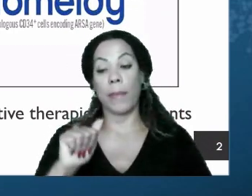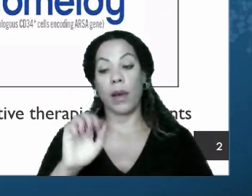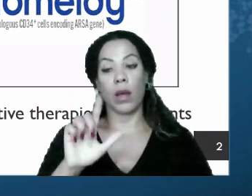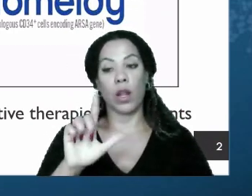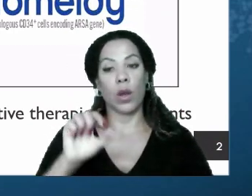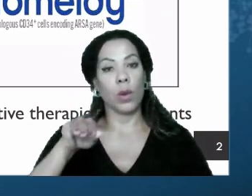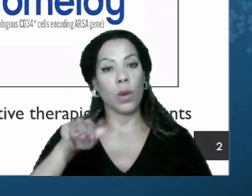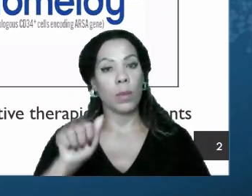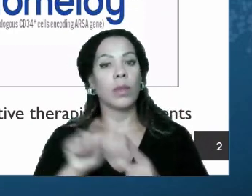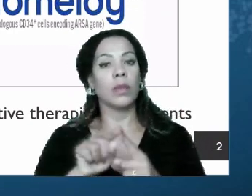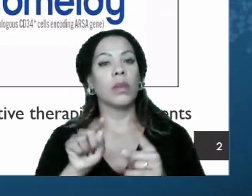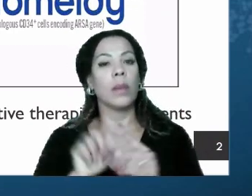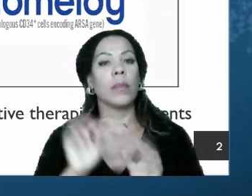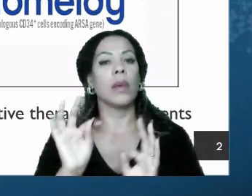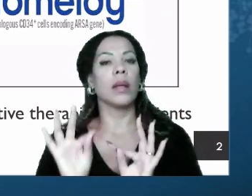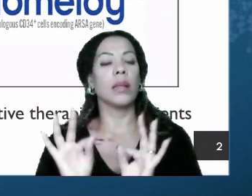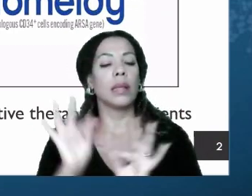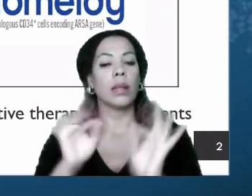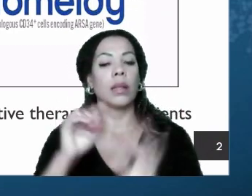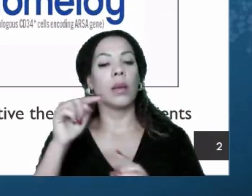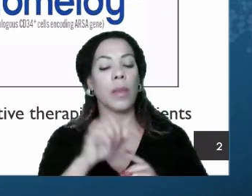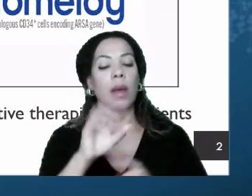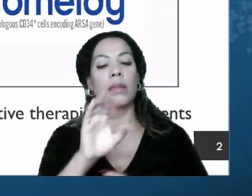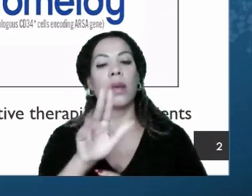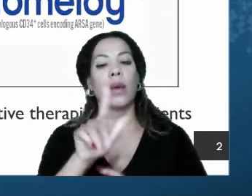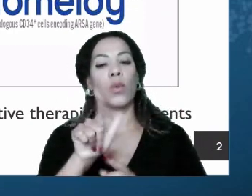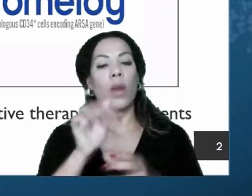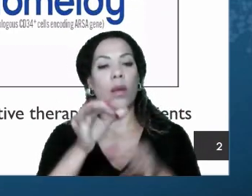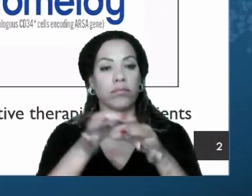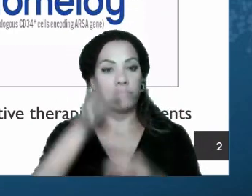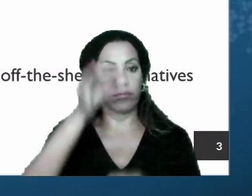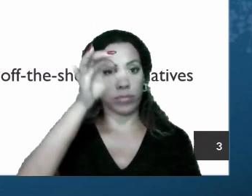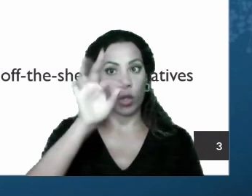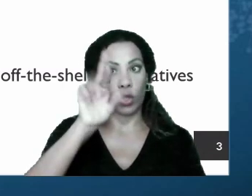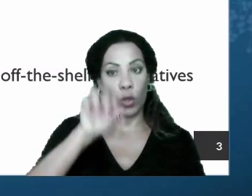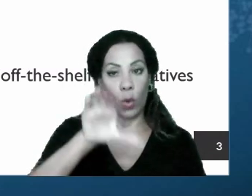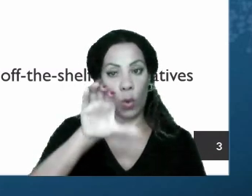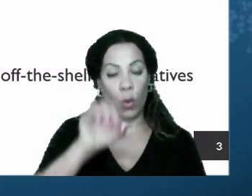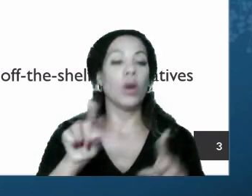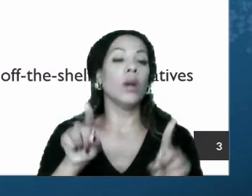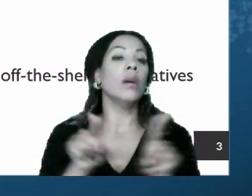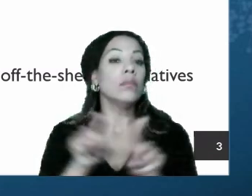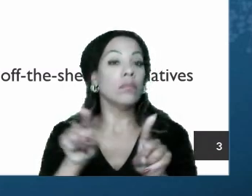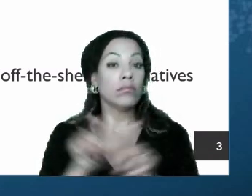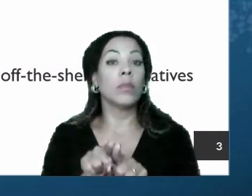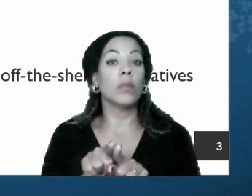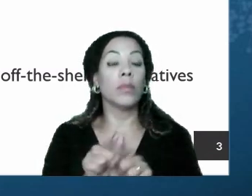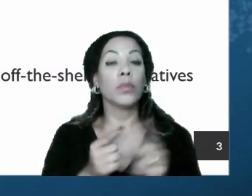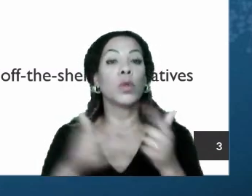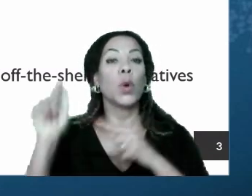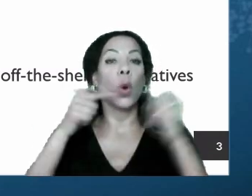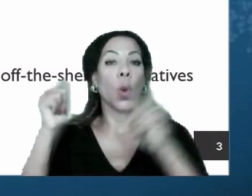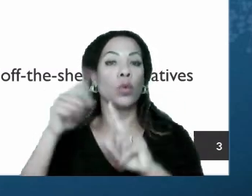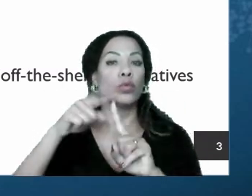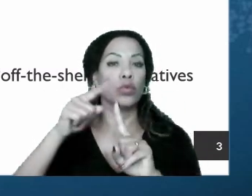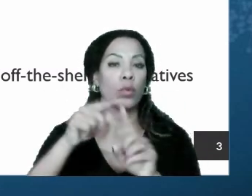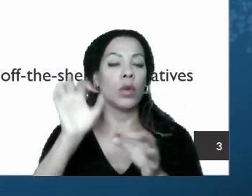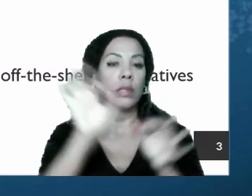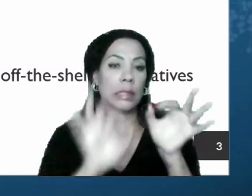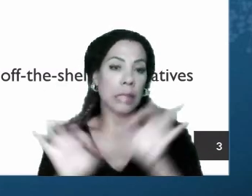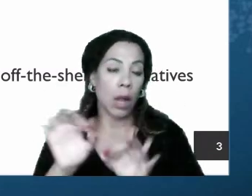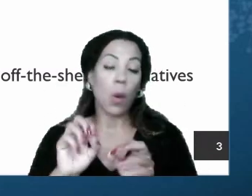as terapias de célula-tronco genéticas, mas também para outros tipos de célula e outros tipos